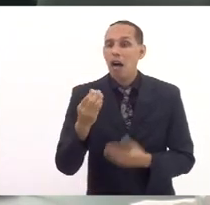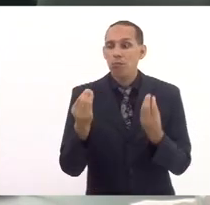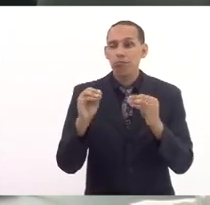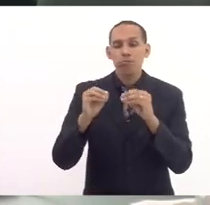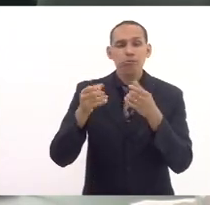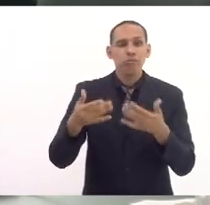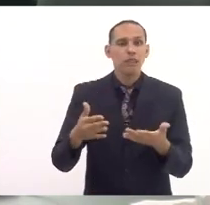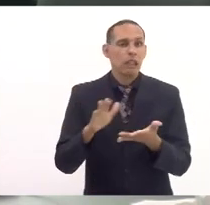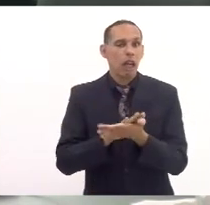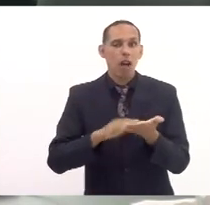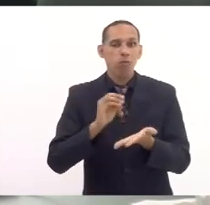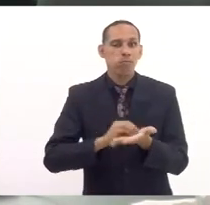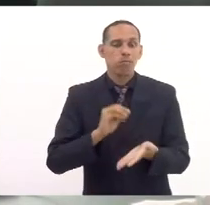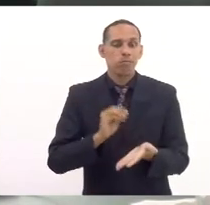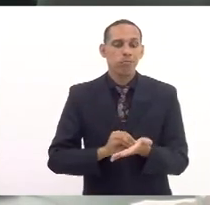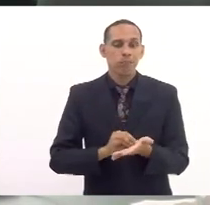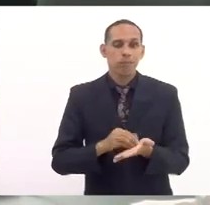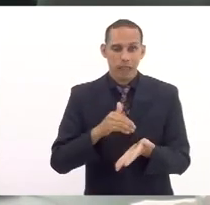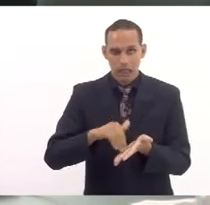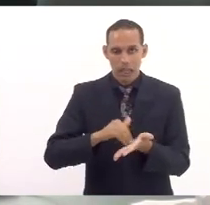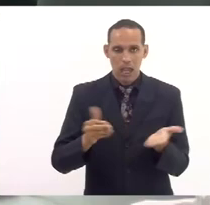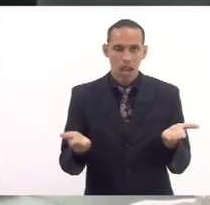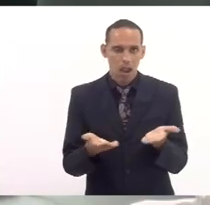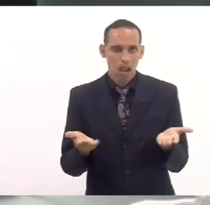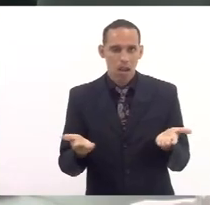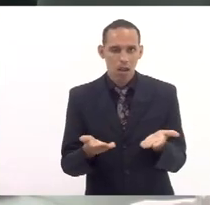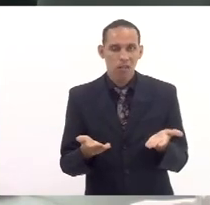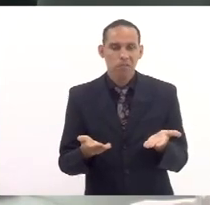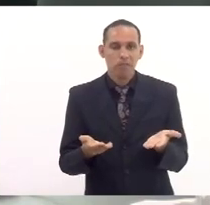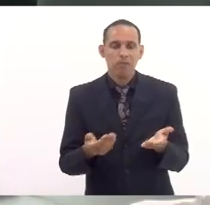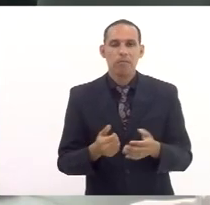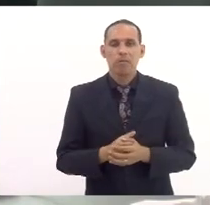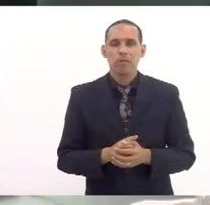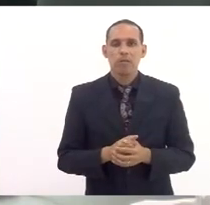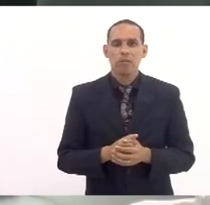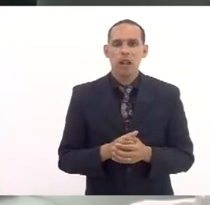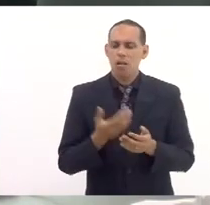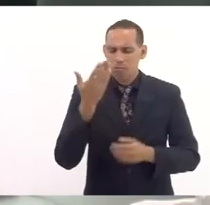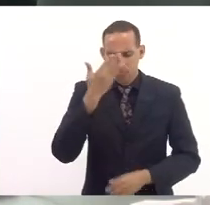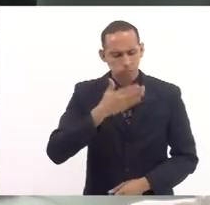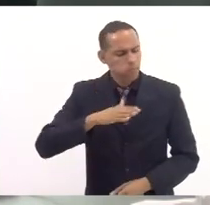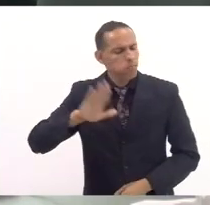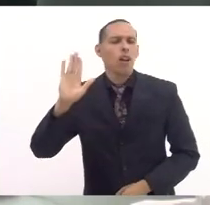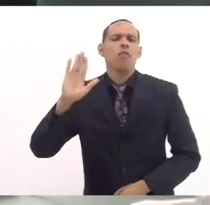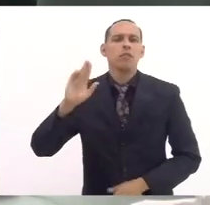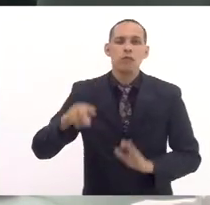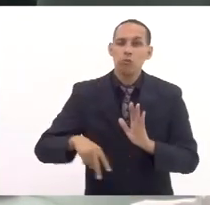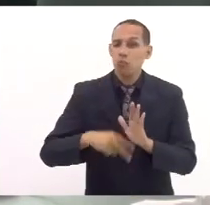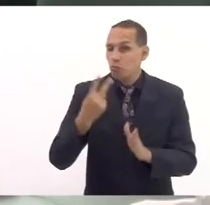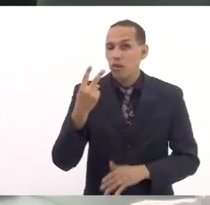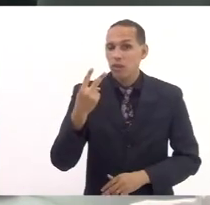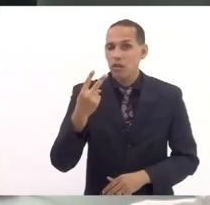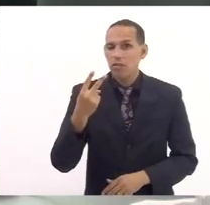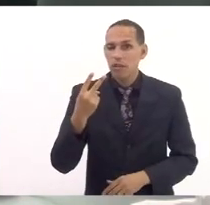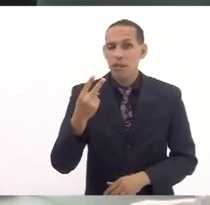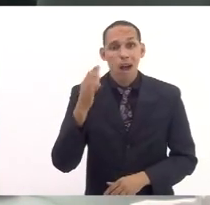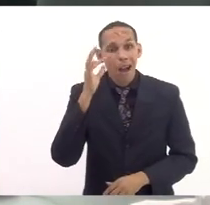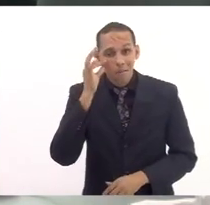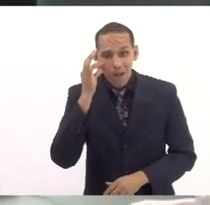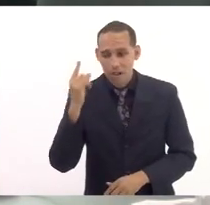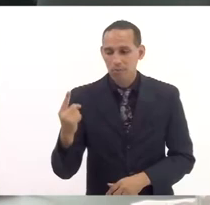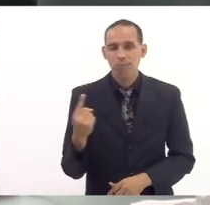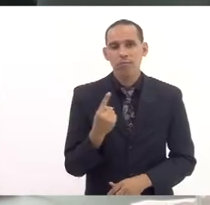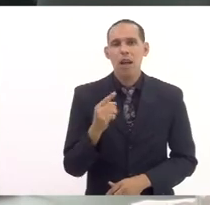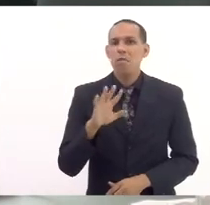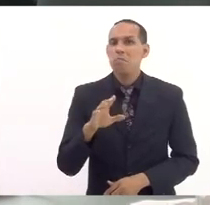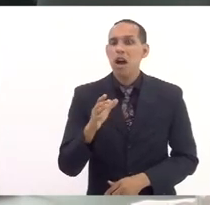publicada. E o atual secretário, apesar de já ter me prometido duas vezes pessoalmente, ainda não